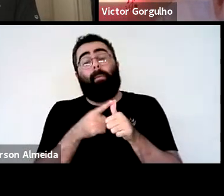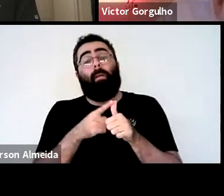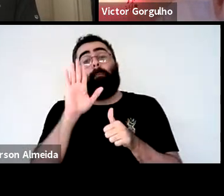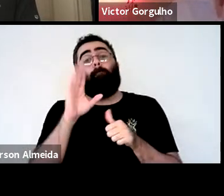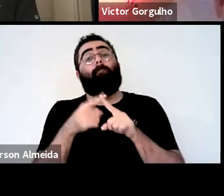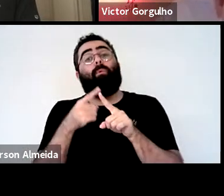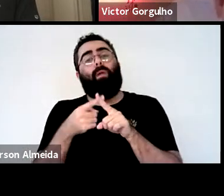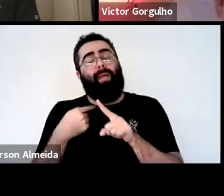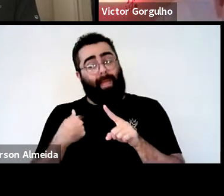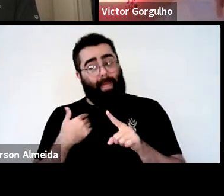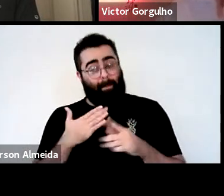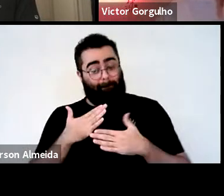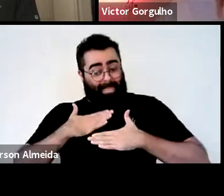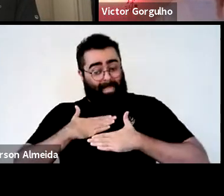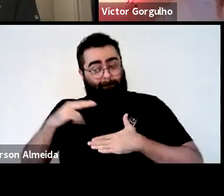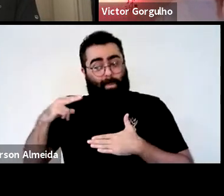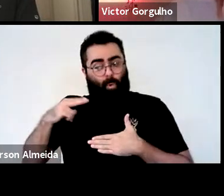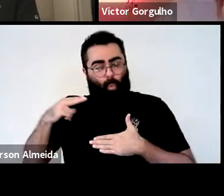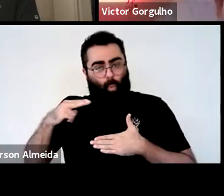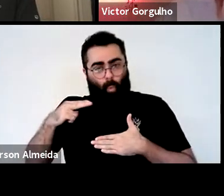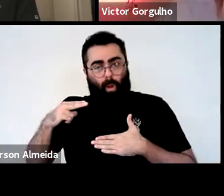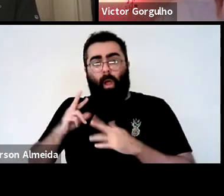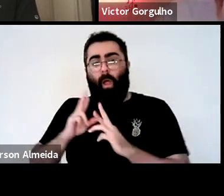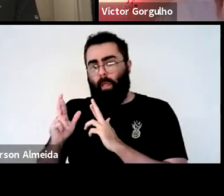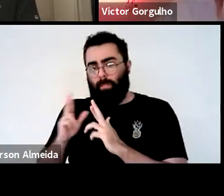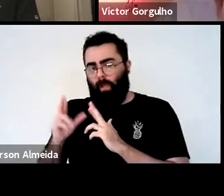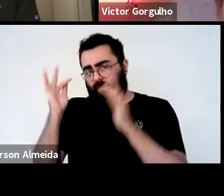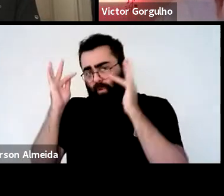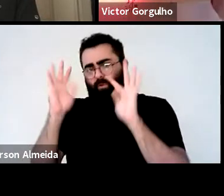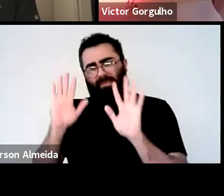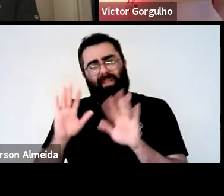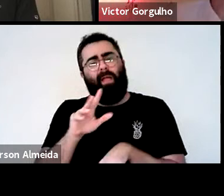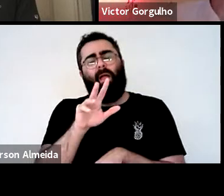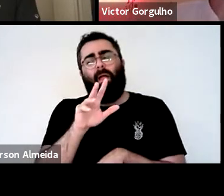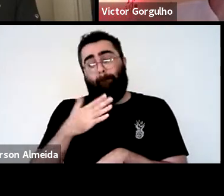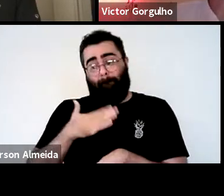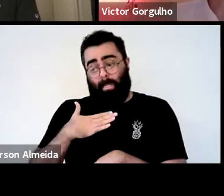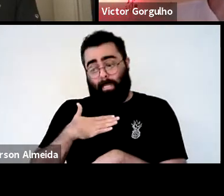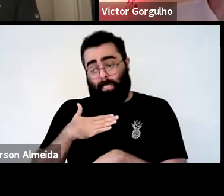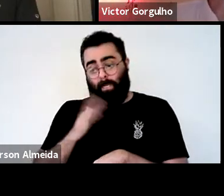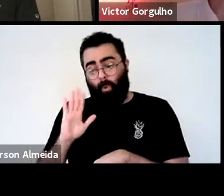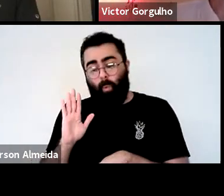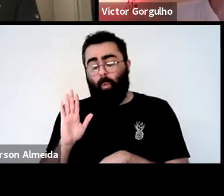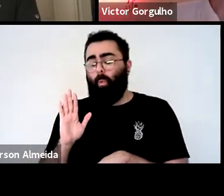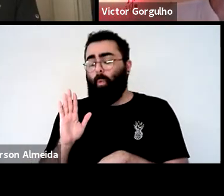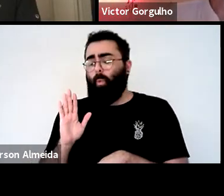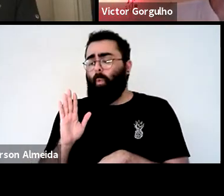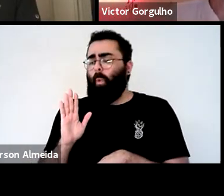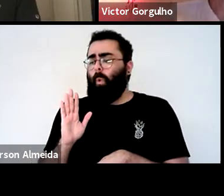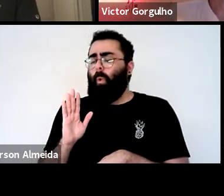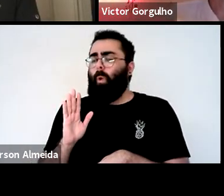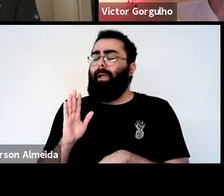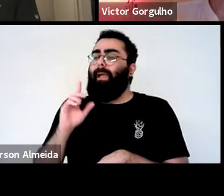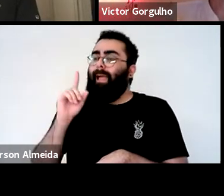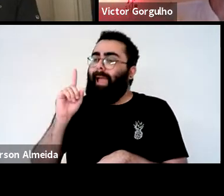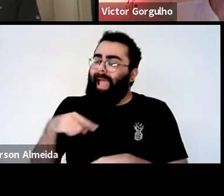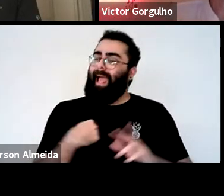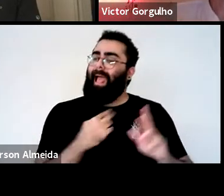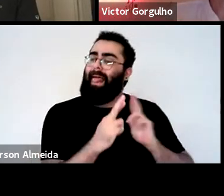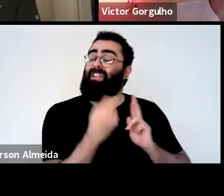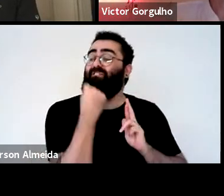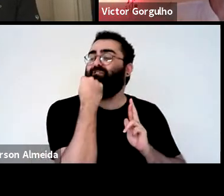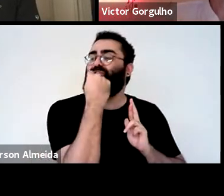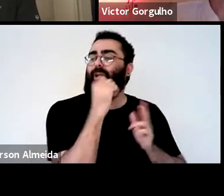filosofia, e eu entendendo a filosofia como essa que eu falo aqui do trabalho, ela acontece muito em relação com a Denise, assim. Eu olho para o